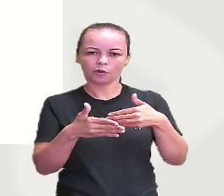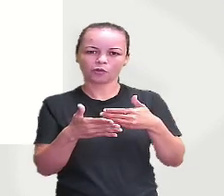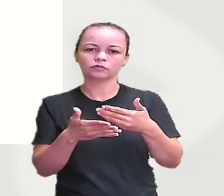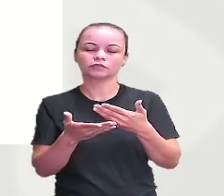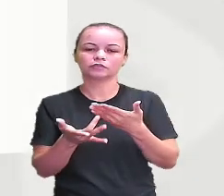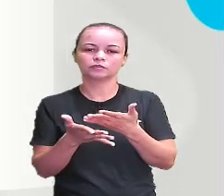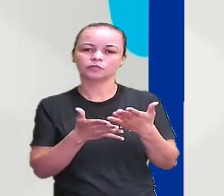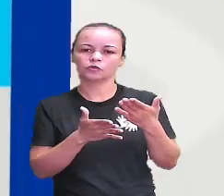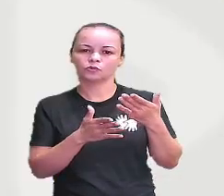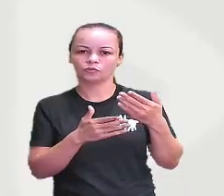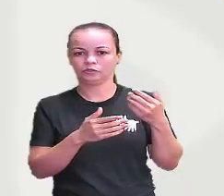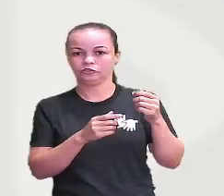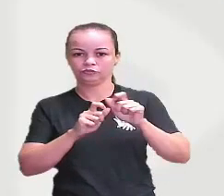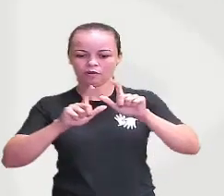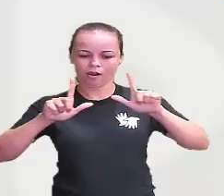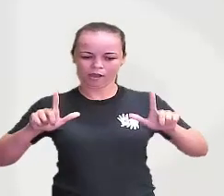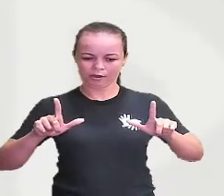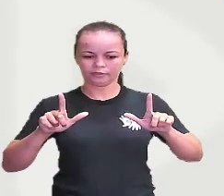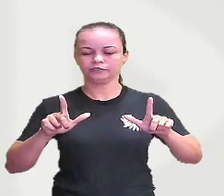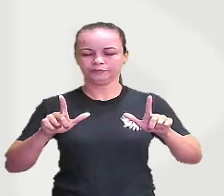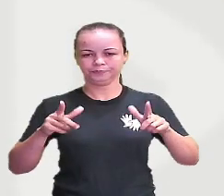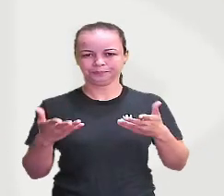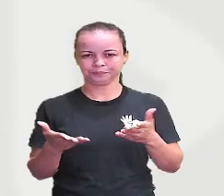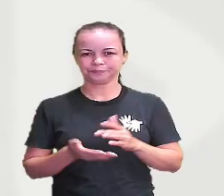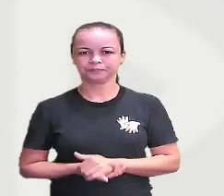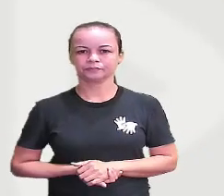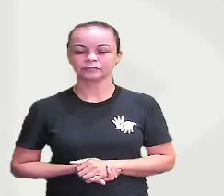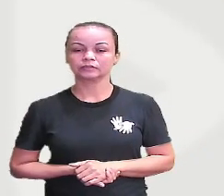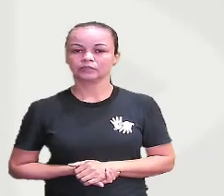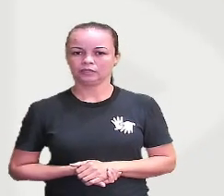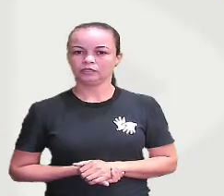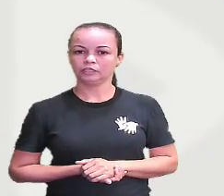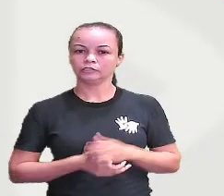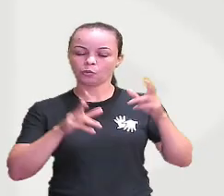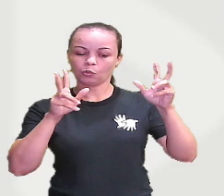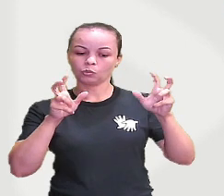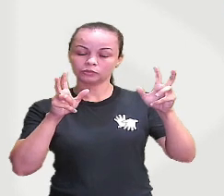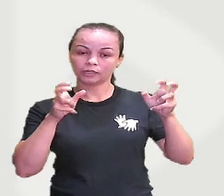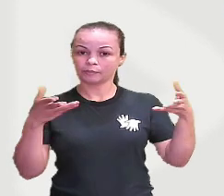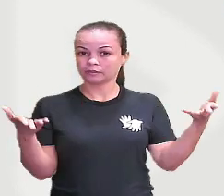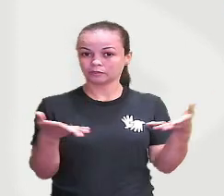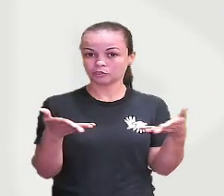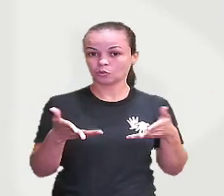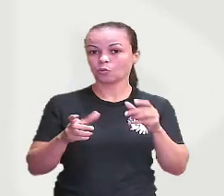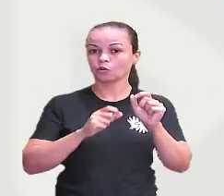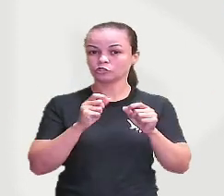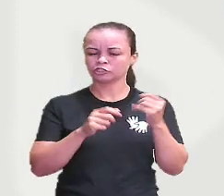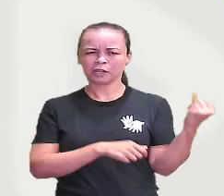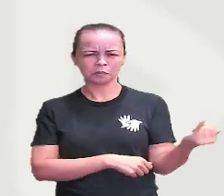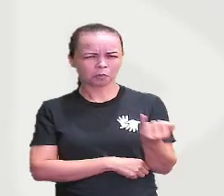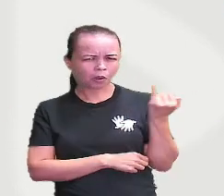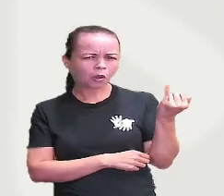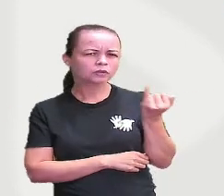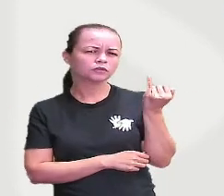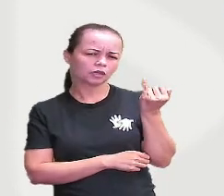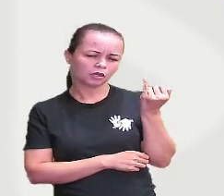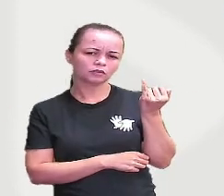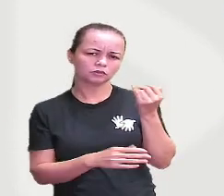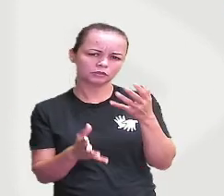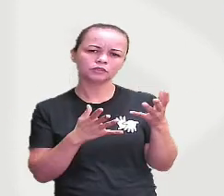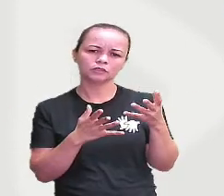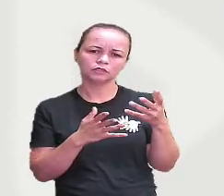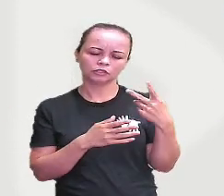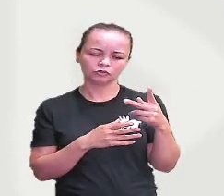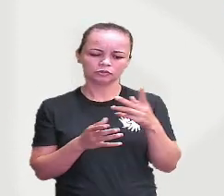com certeza vai fazer toda a diferença. Isso. O assunto da gente hoje, gente, é um assunto extremamente importante. Tem tudo a ver com esse assunto. Guarda esse